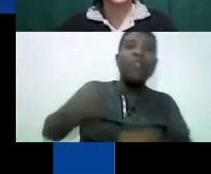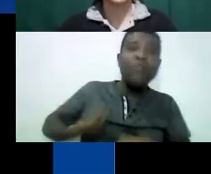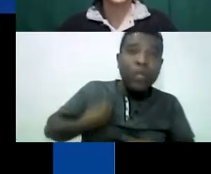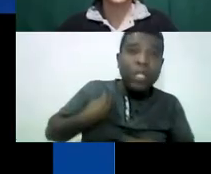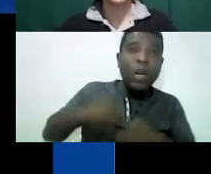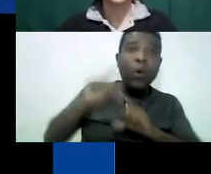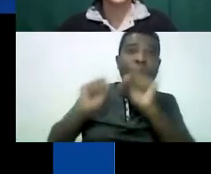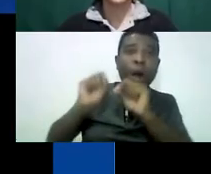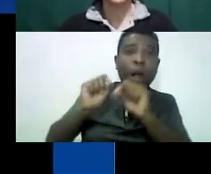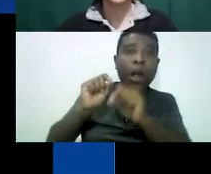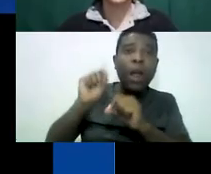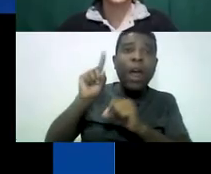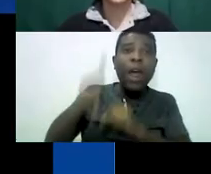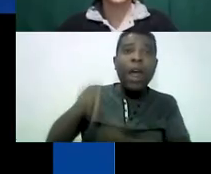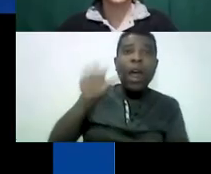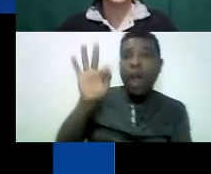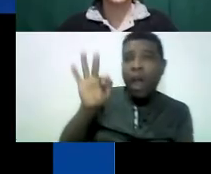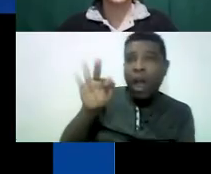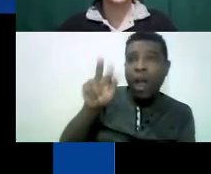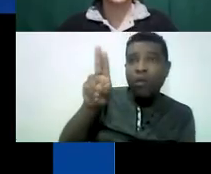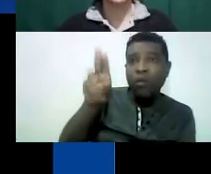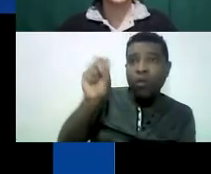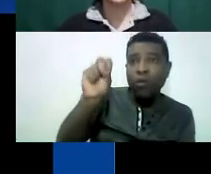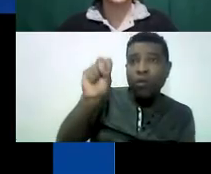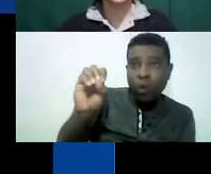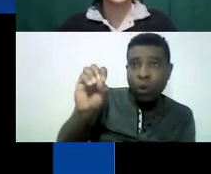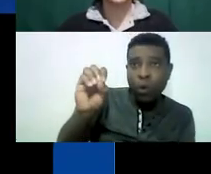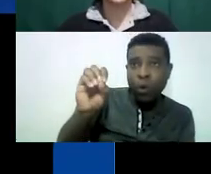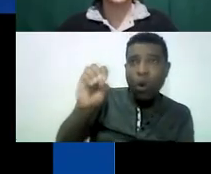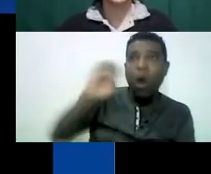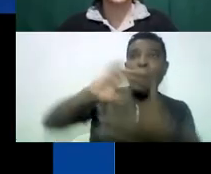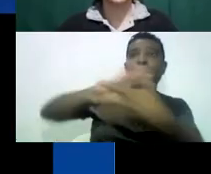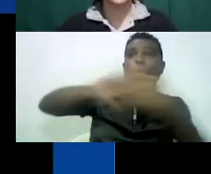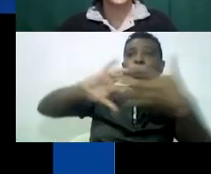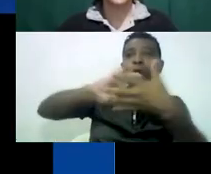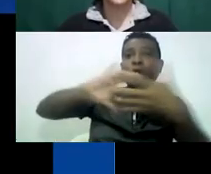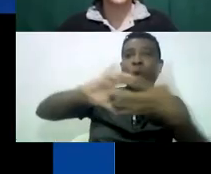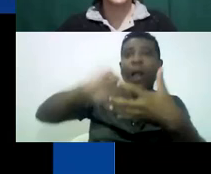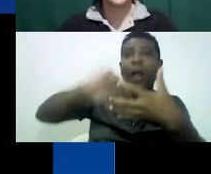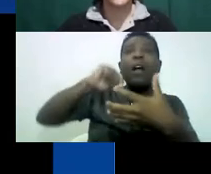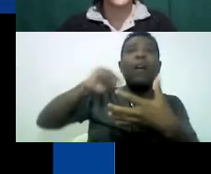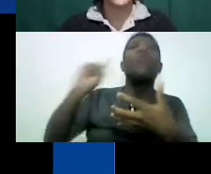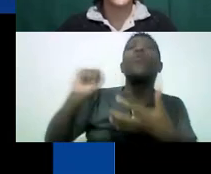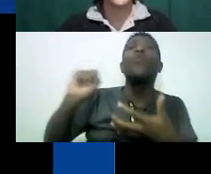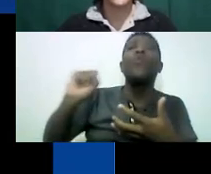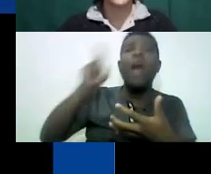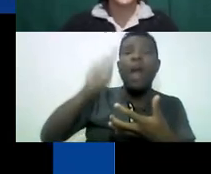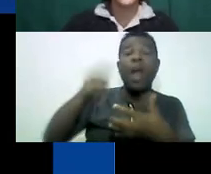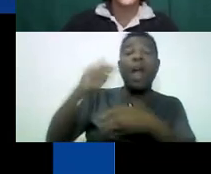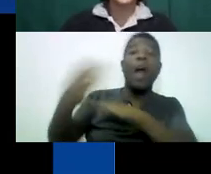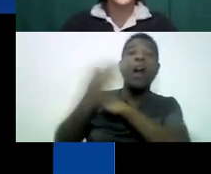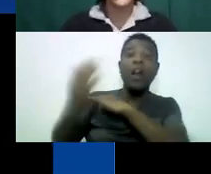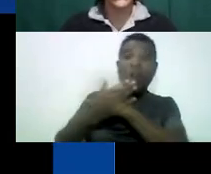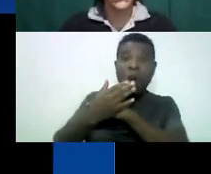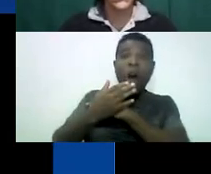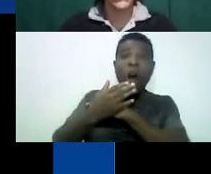E o fuso muscular, ele ajuda a informar a propriocepção. Ele dá